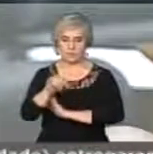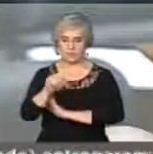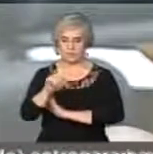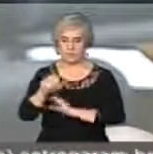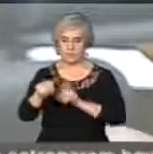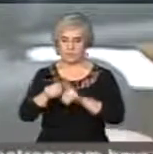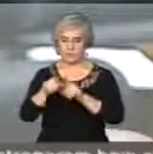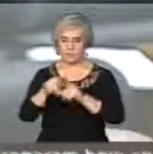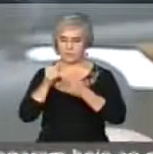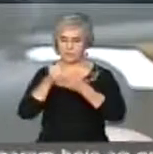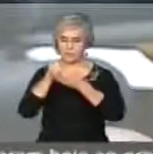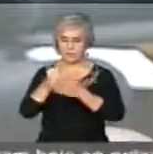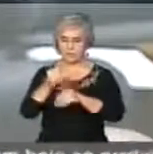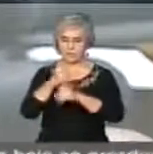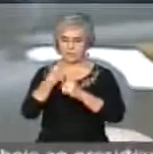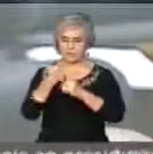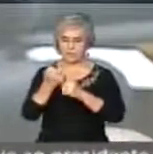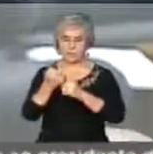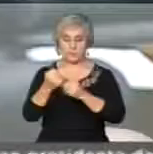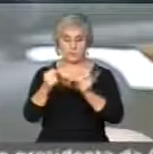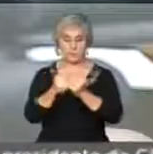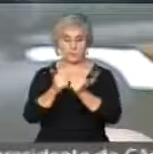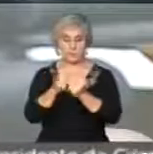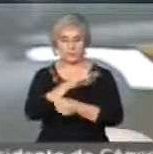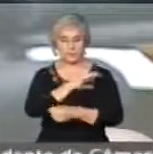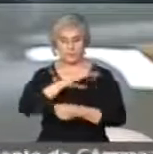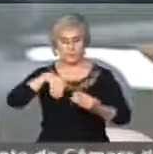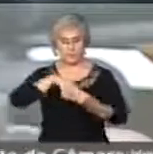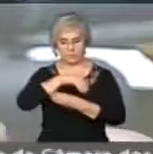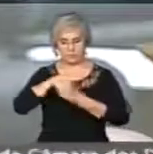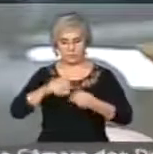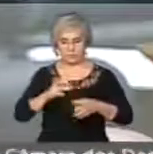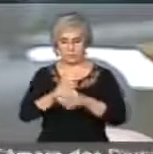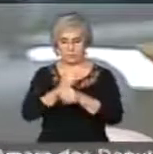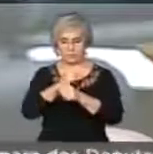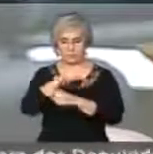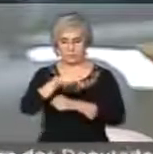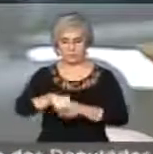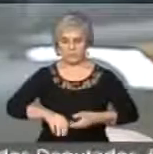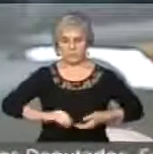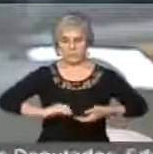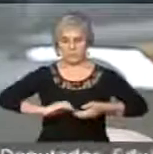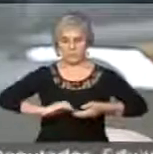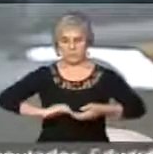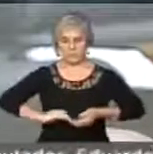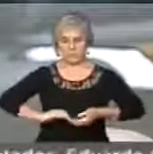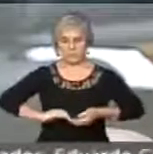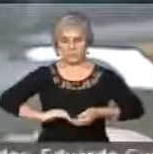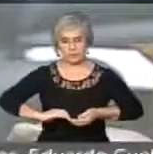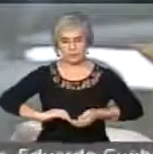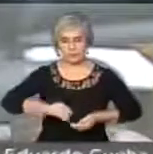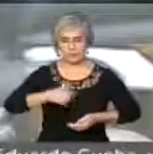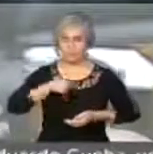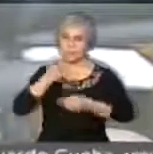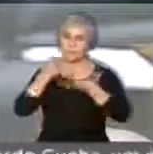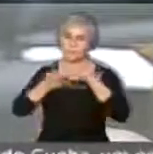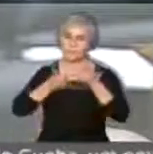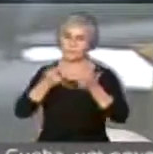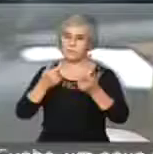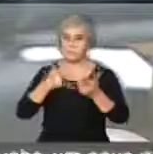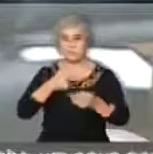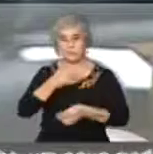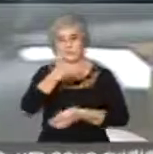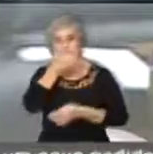Assistência Social na Comissão Mista de Orçamento deste Congresso Nacional. Eu quero me posicionar